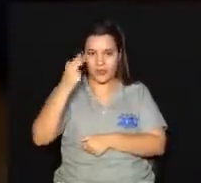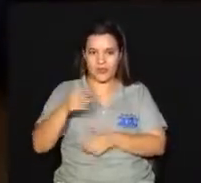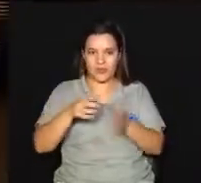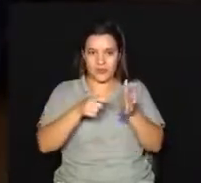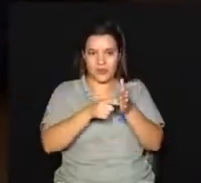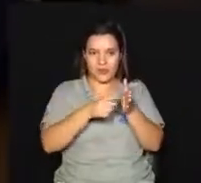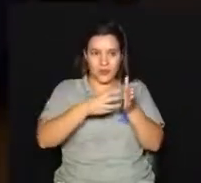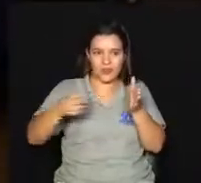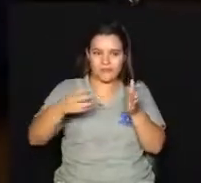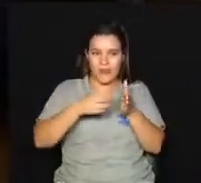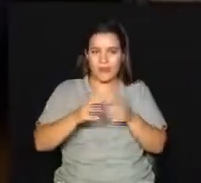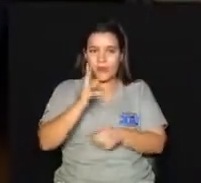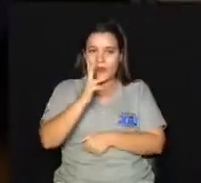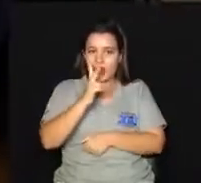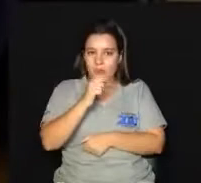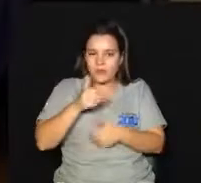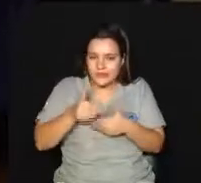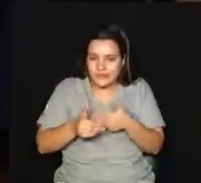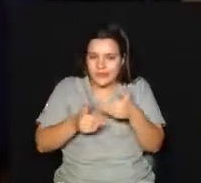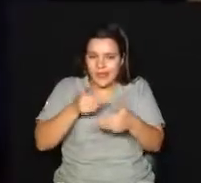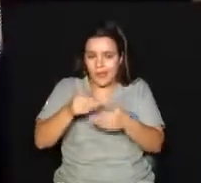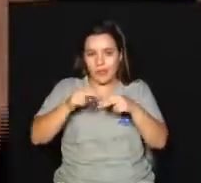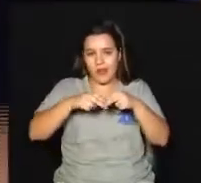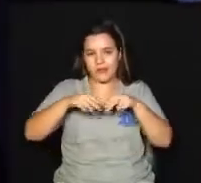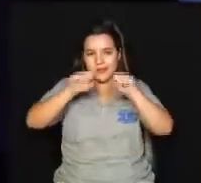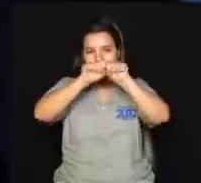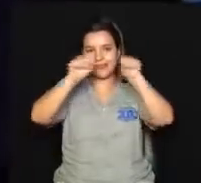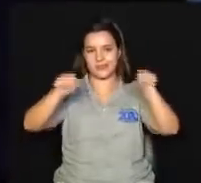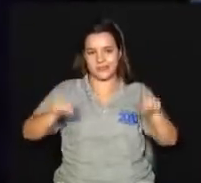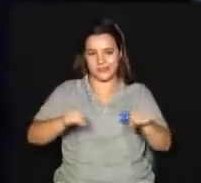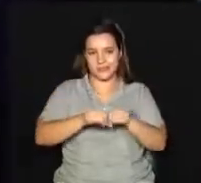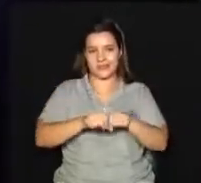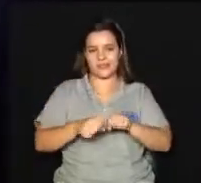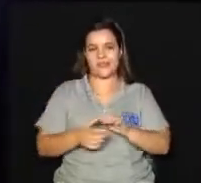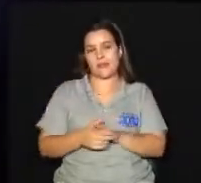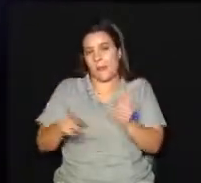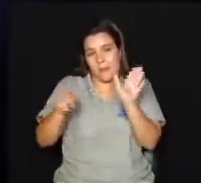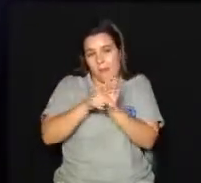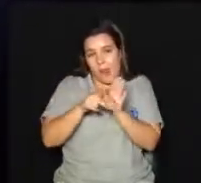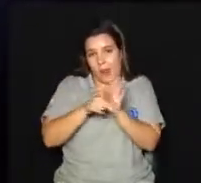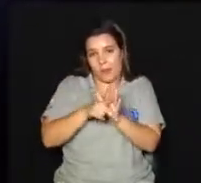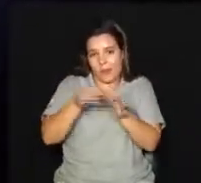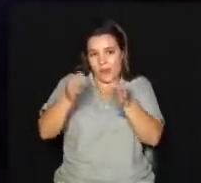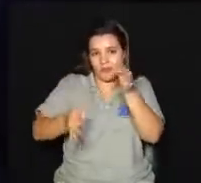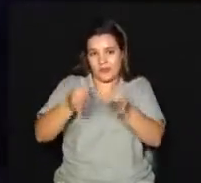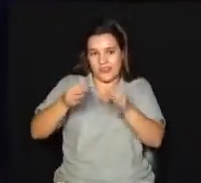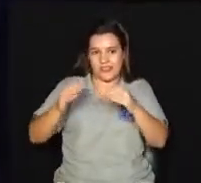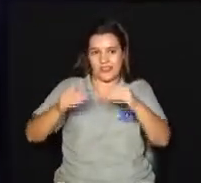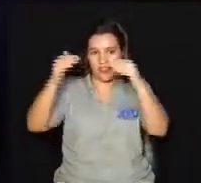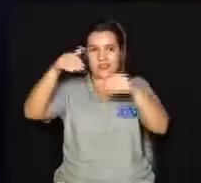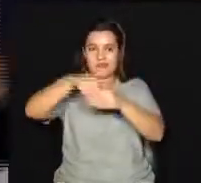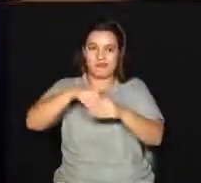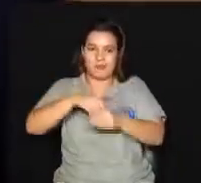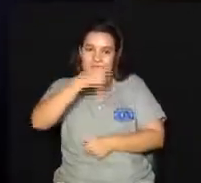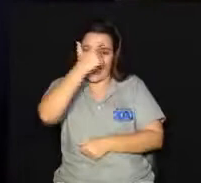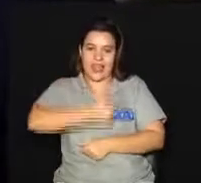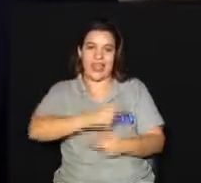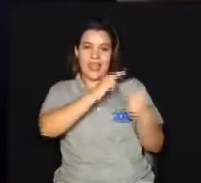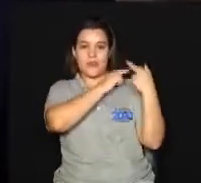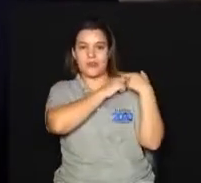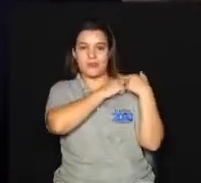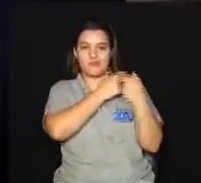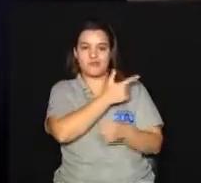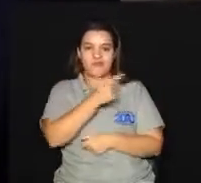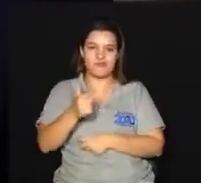um problema do sistema do TSE, né? Não é responsabilidade nossa aqui, é uma